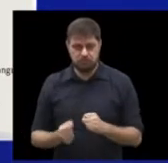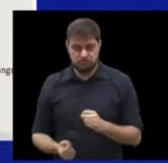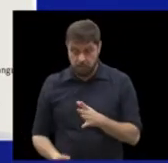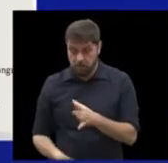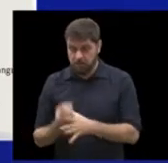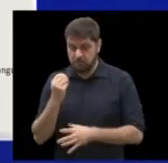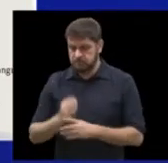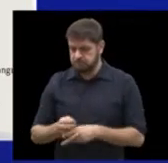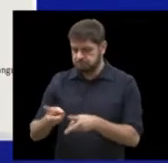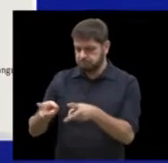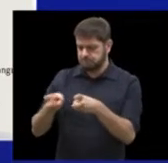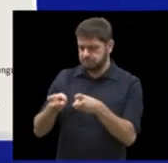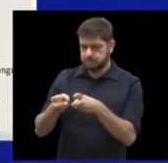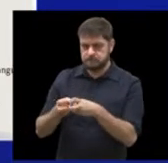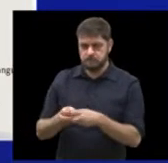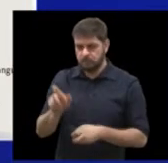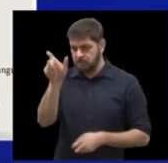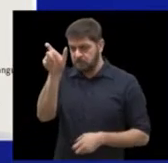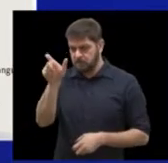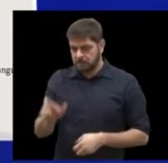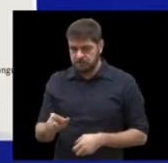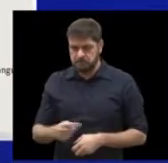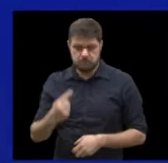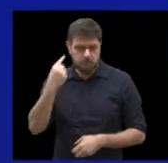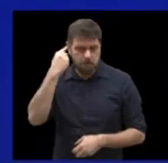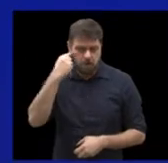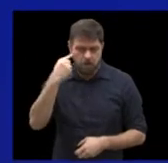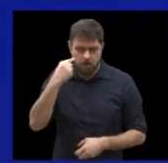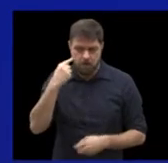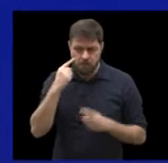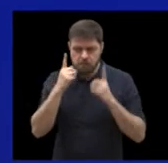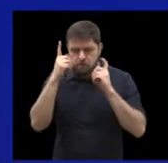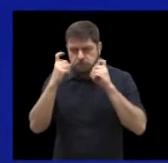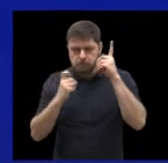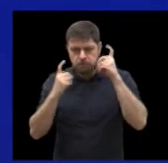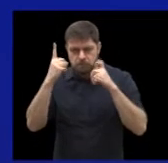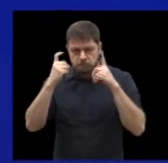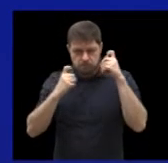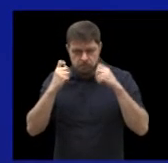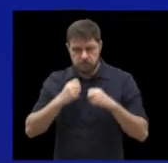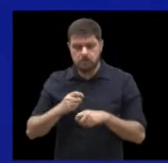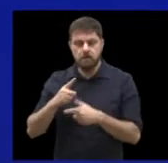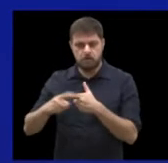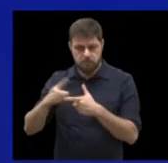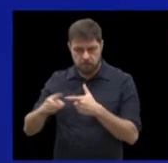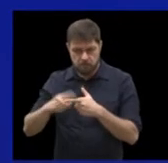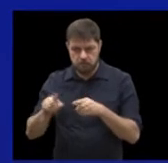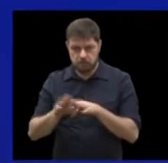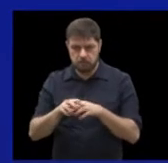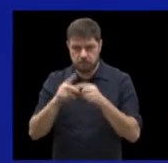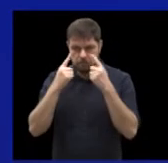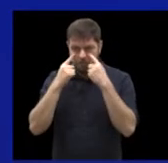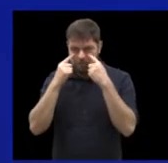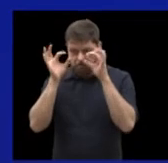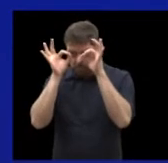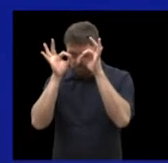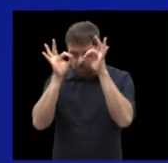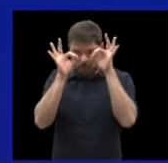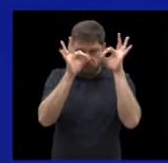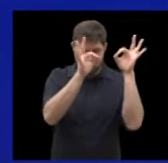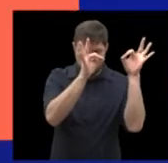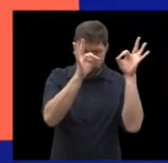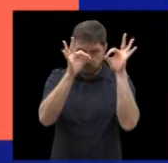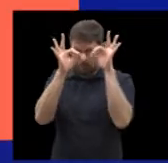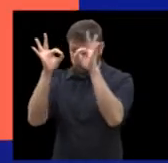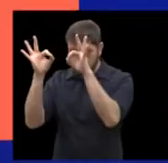sinais clínicos de nervos cranianos, pode deixar movimento ocular alterado, tal,